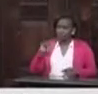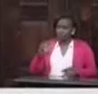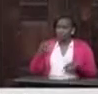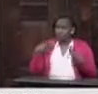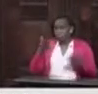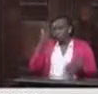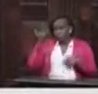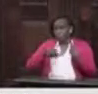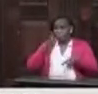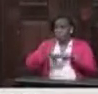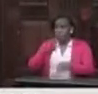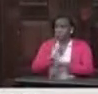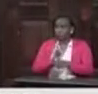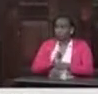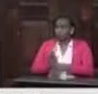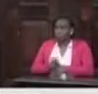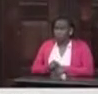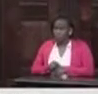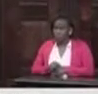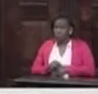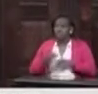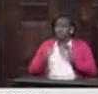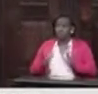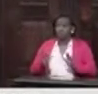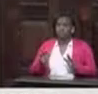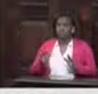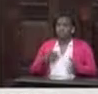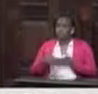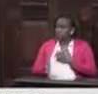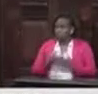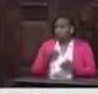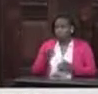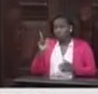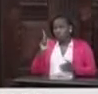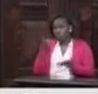agentes penitenciários, mas queria trazer uma outra hipótese.